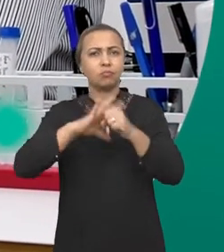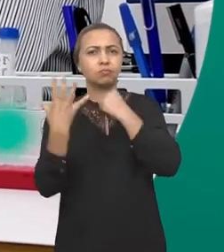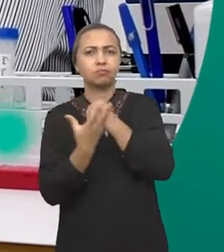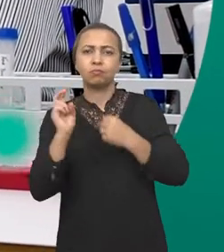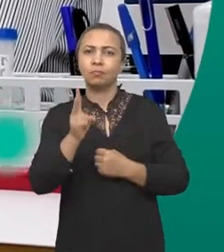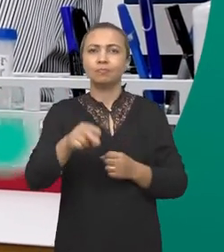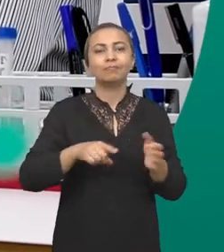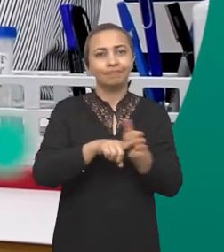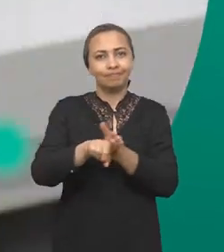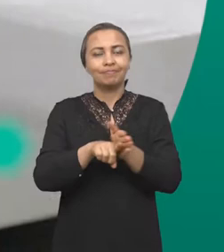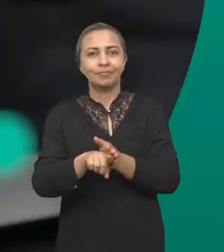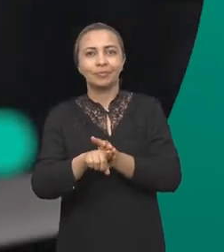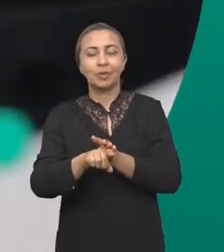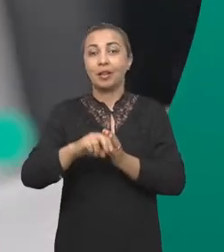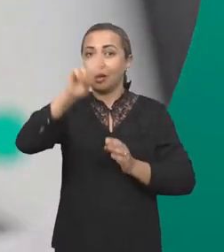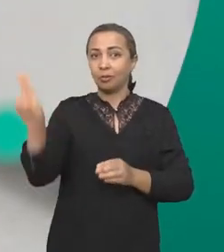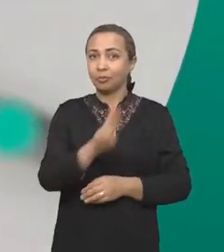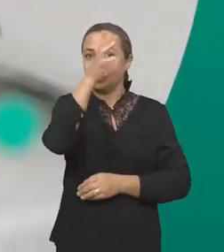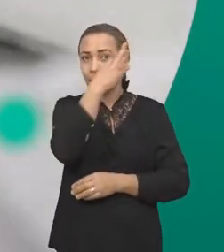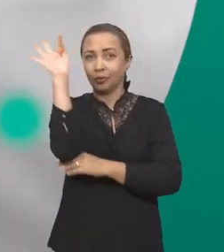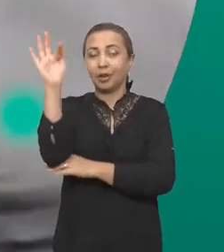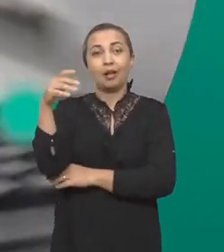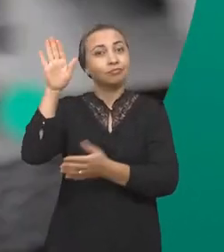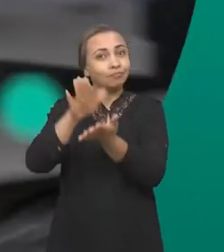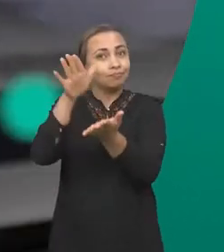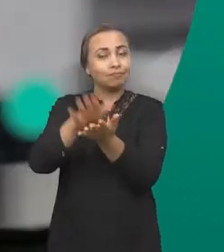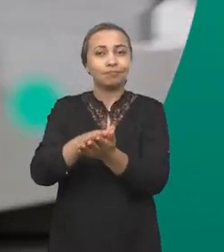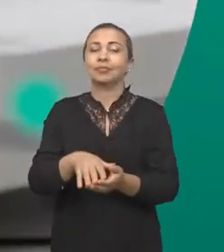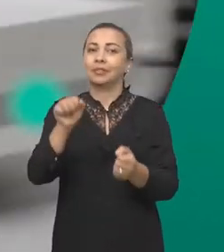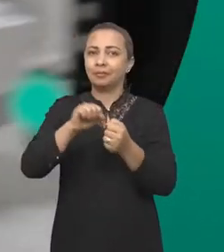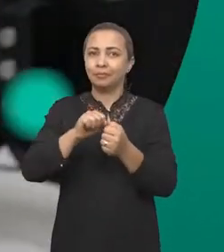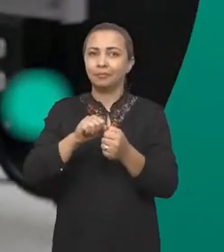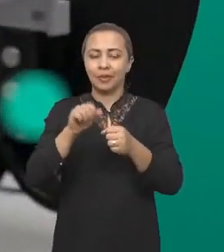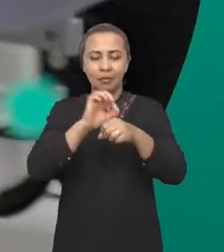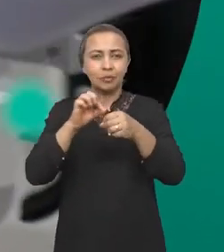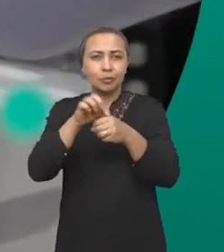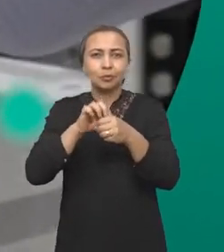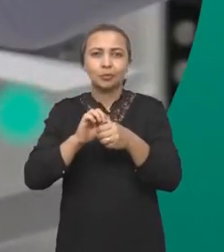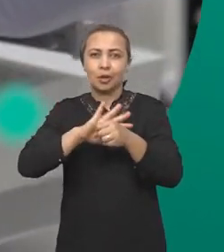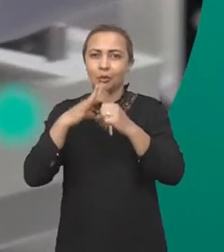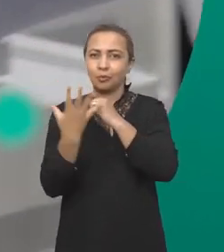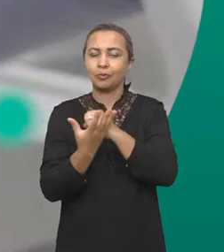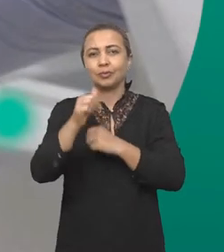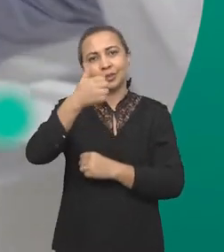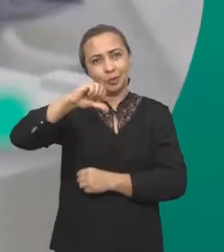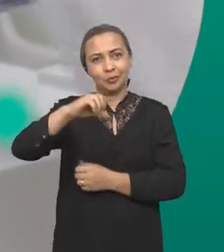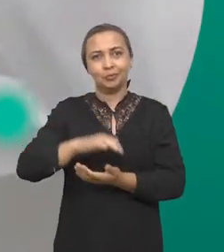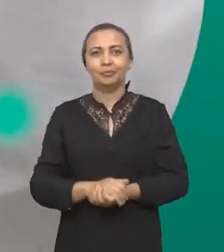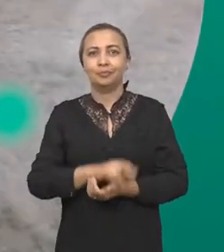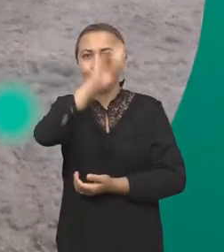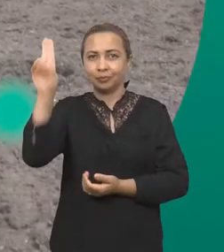continua. Pesquisadores da Universidade Federal de Pernambuco realizam sequenciamento genômico do vírus da